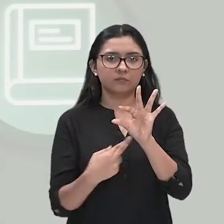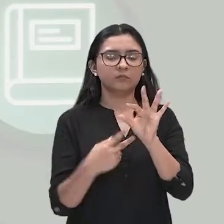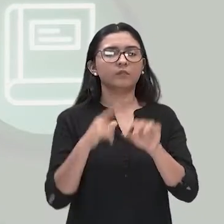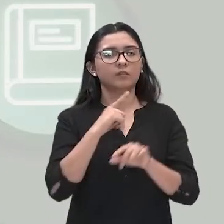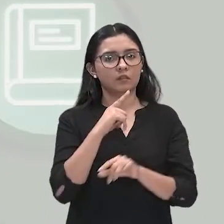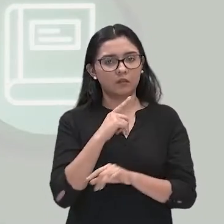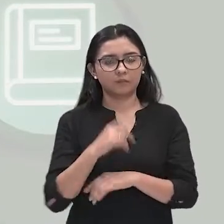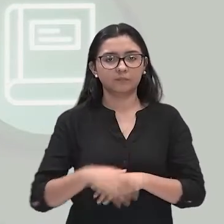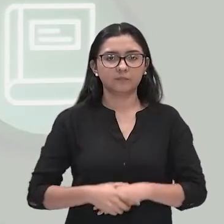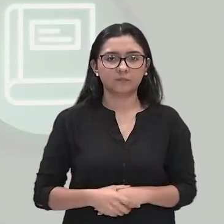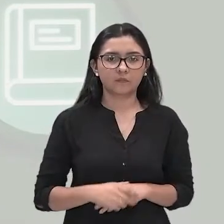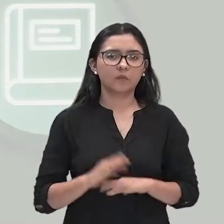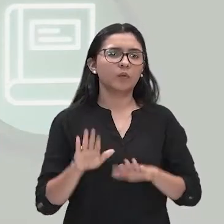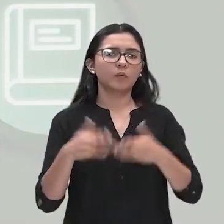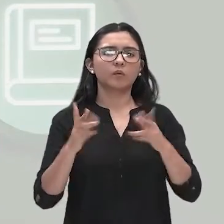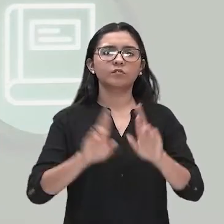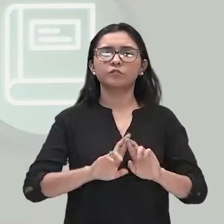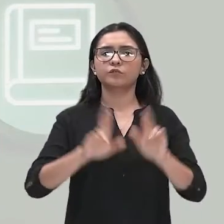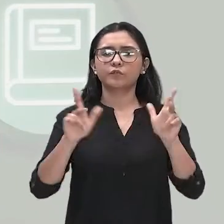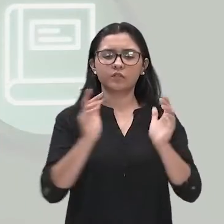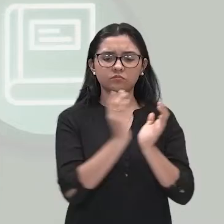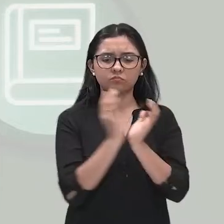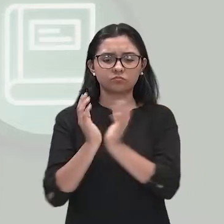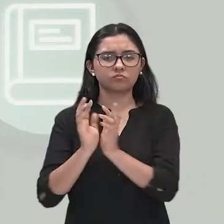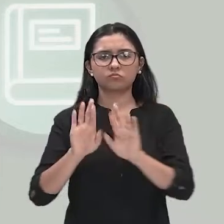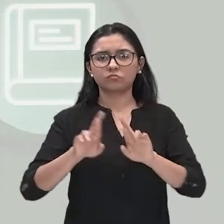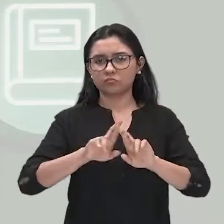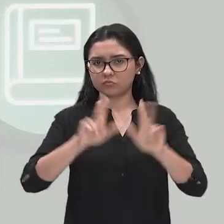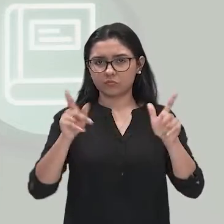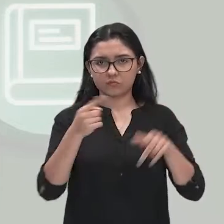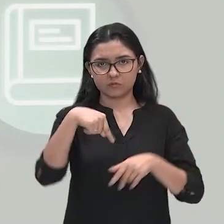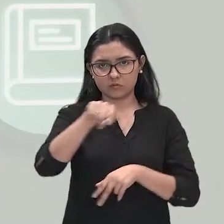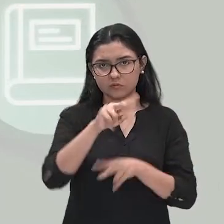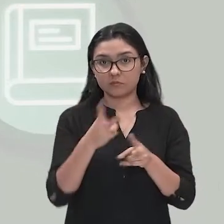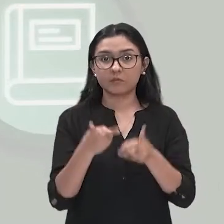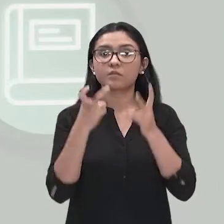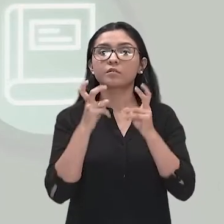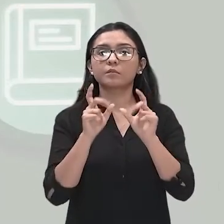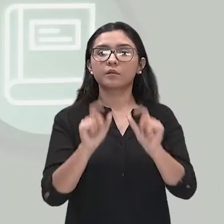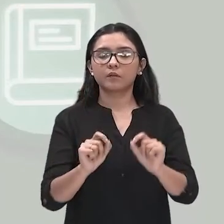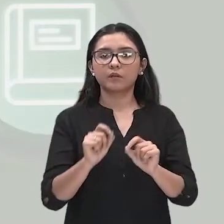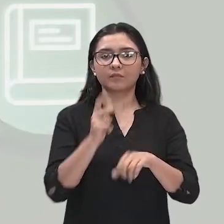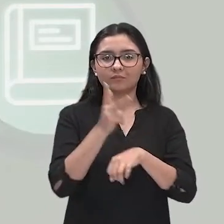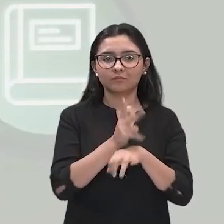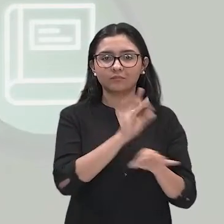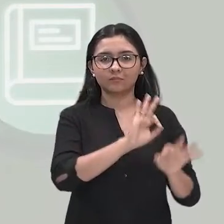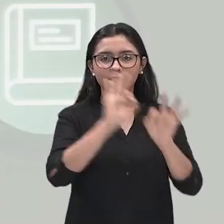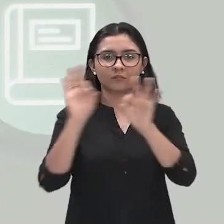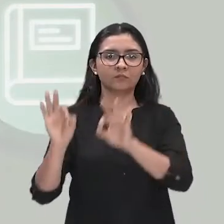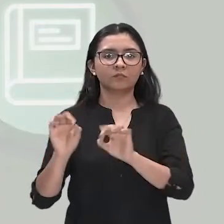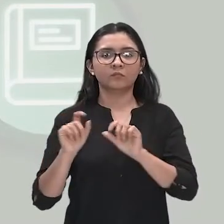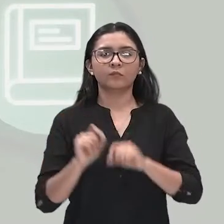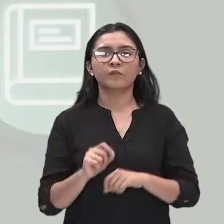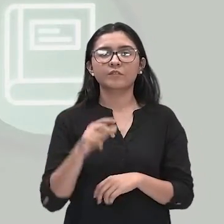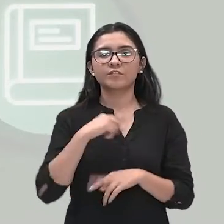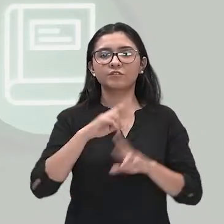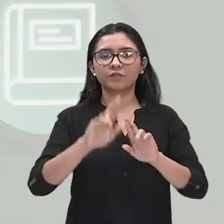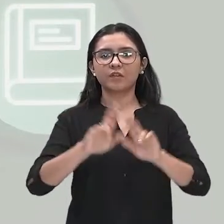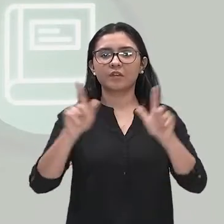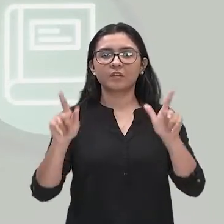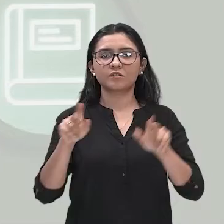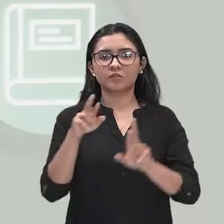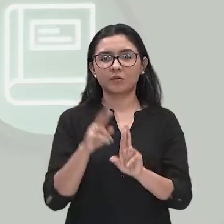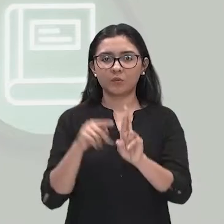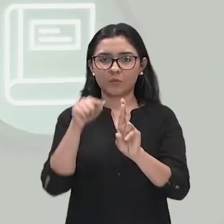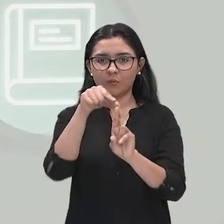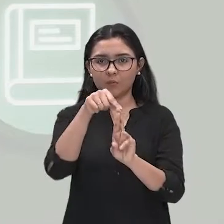funcionais. O que diferencia, então, um do outro? Como você percebeu aí na animação, o que vai ser diferente é aquele R, né? Que a gente